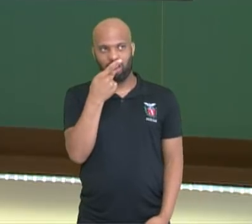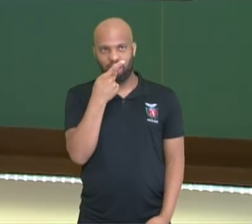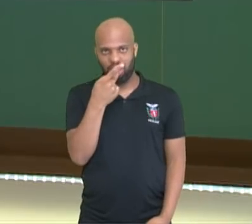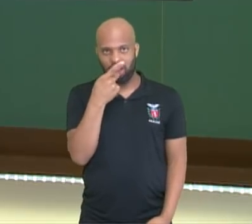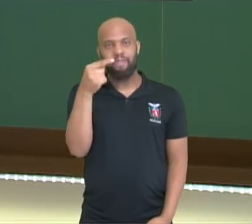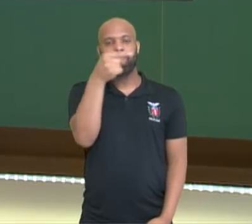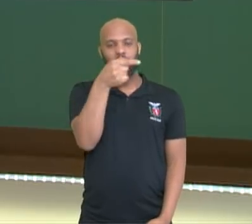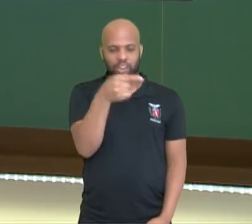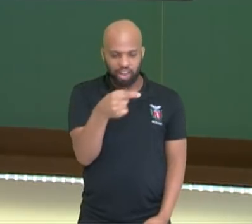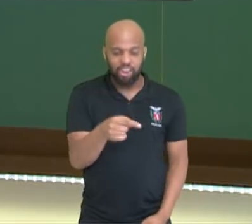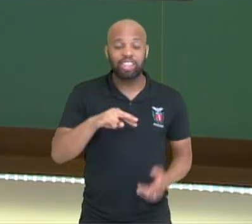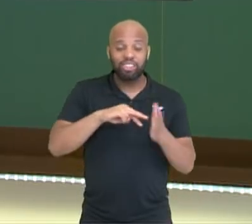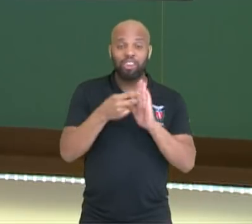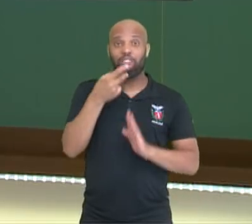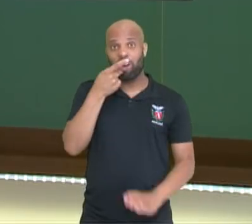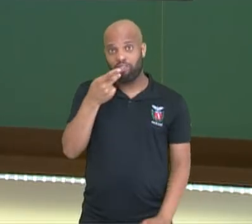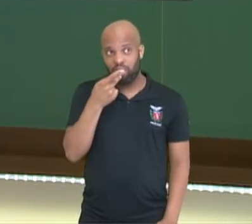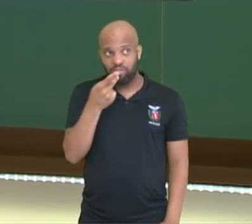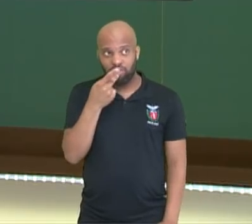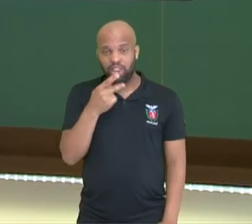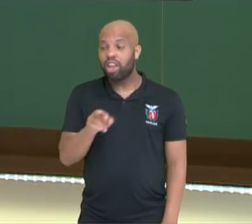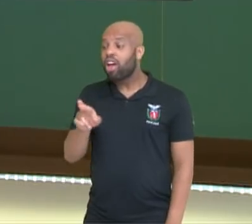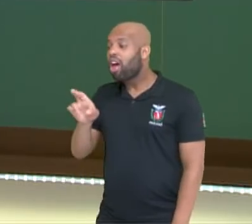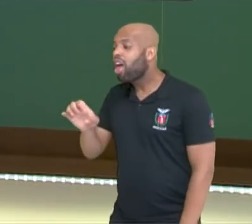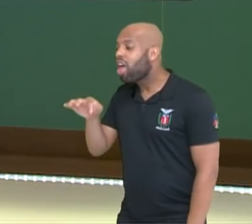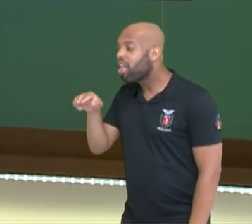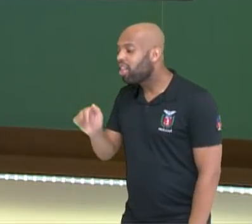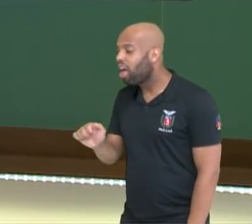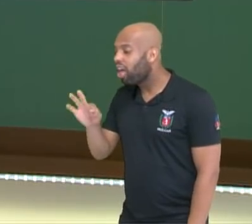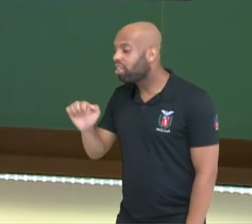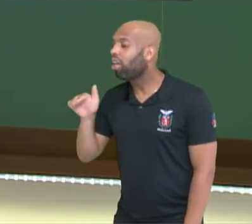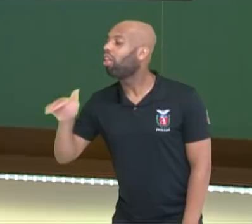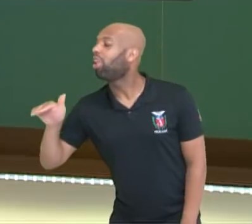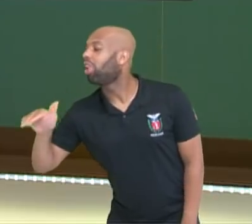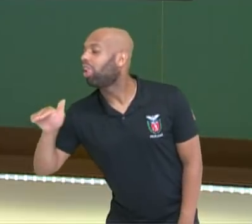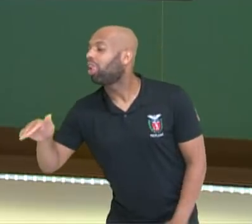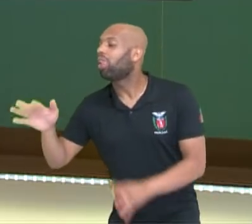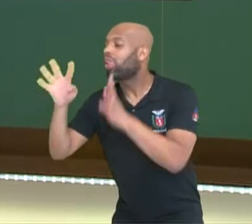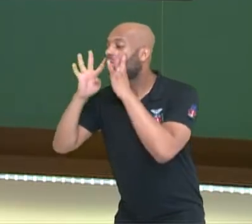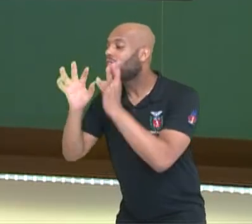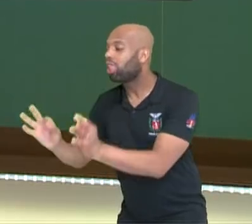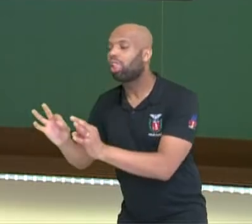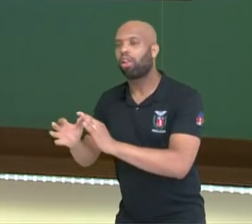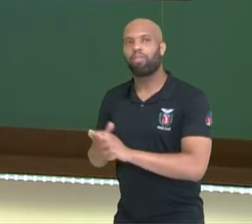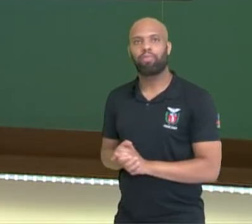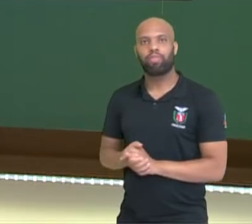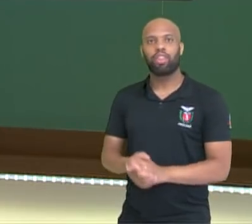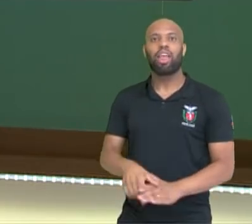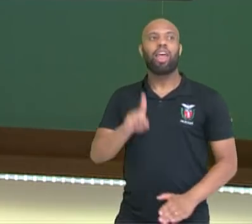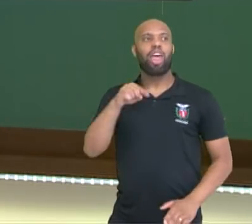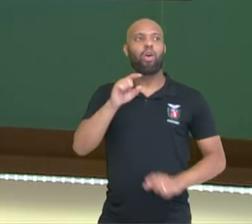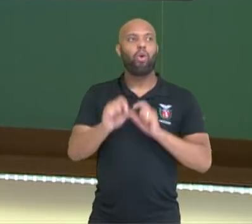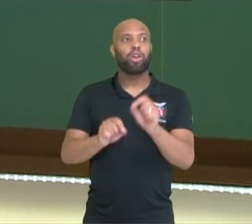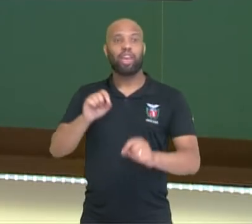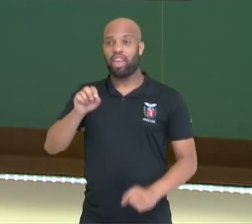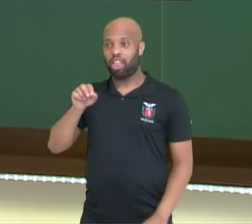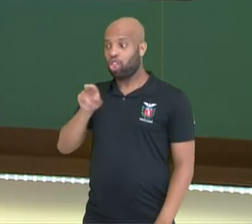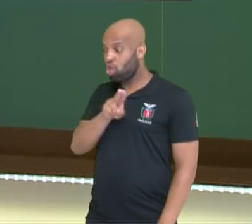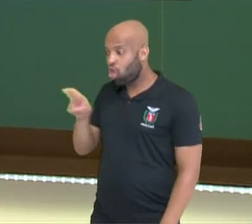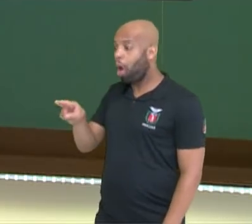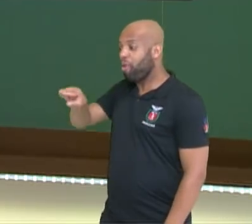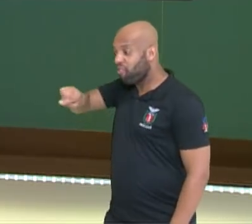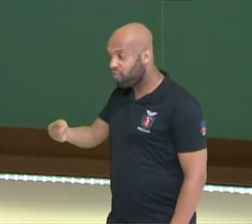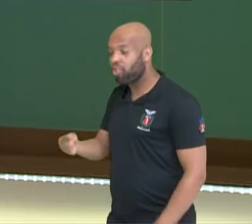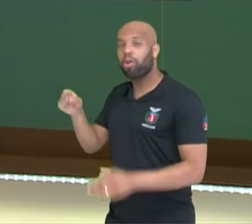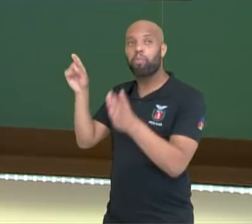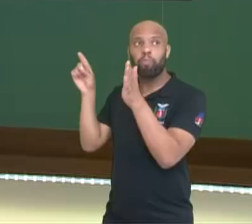é fala de alguém. Renata, chama a atenção da pessoa, é um vocativo, vírgula. Faz a